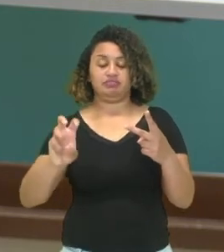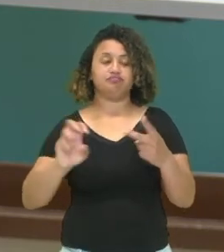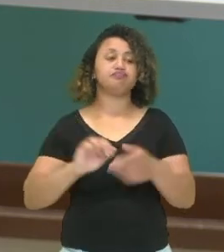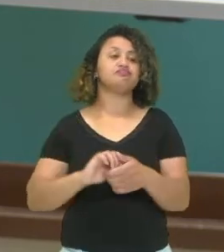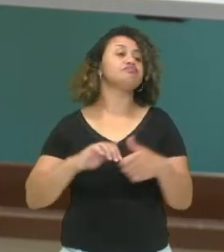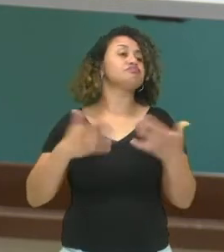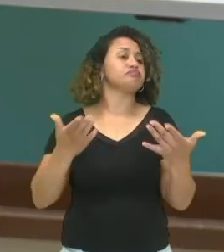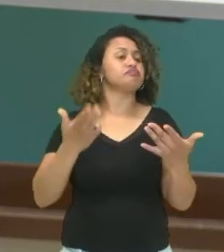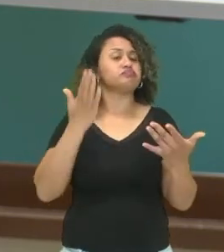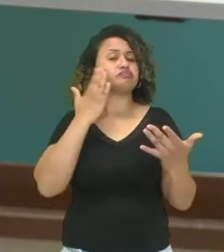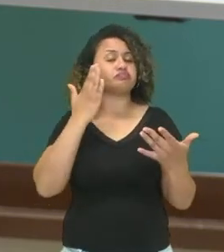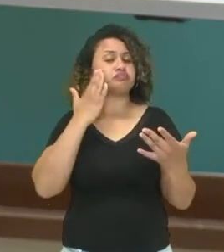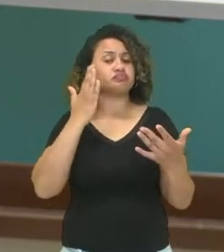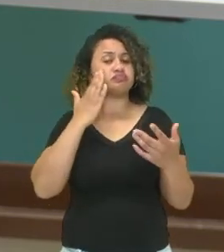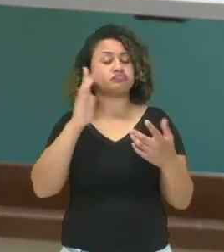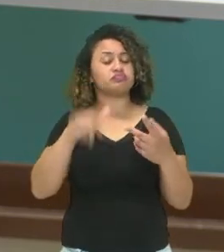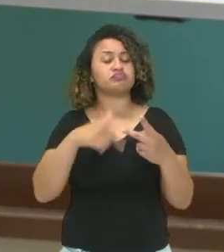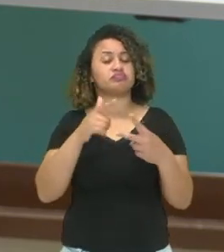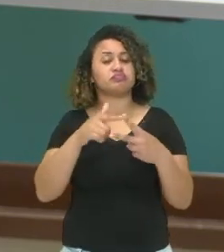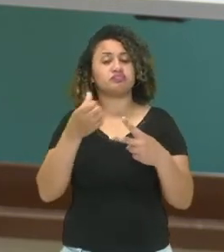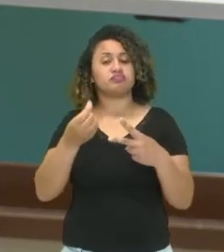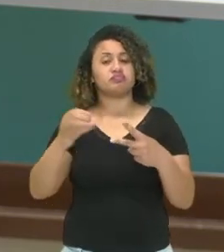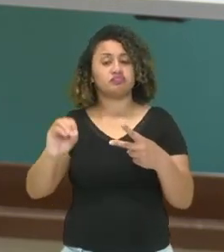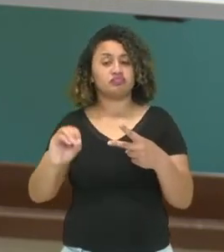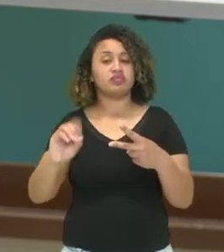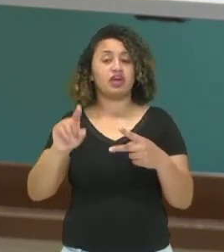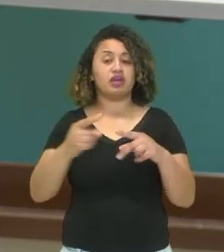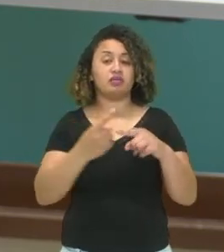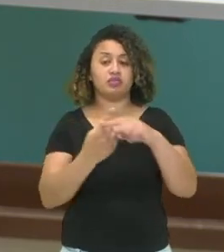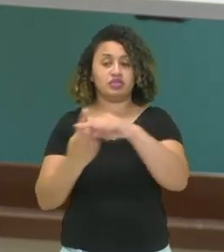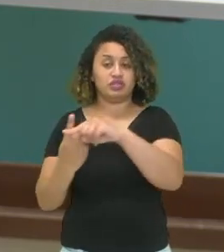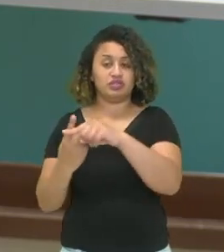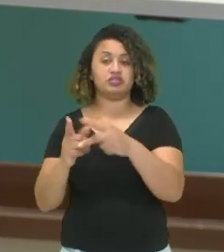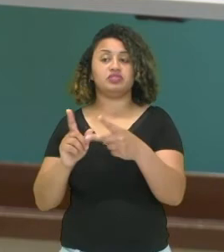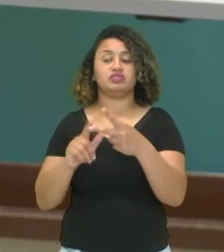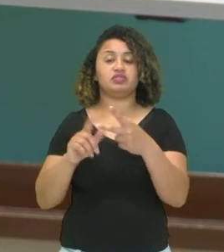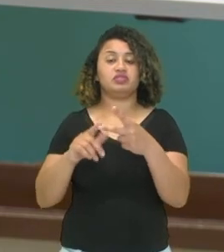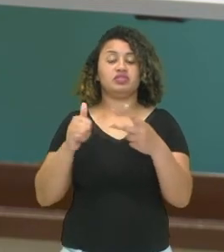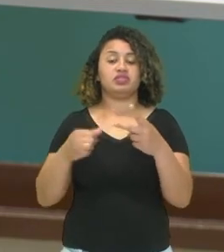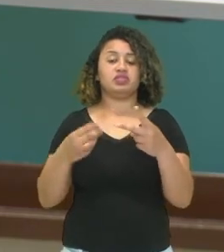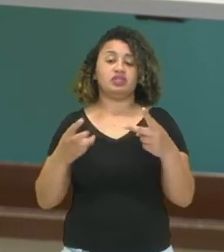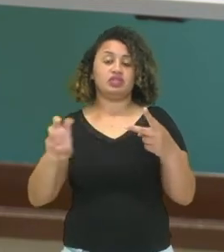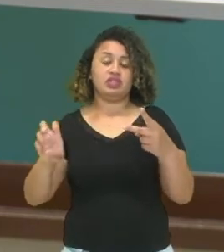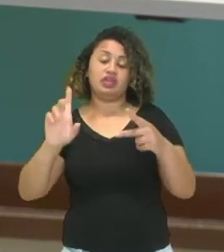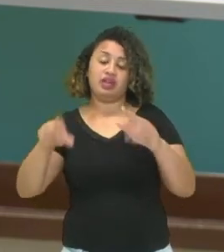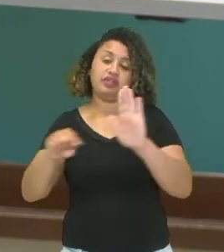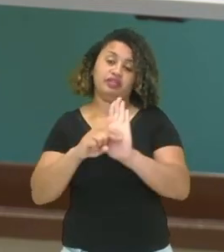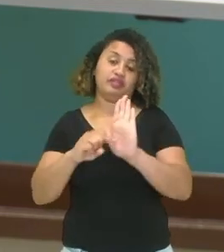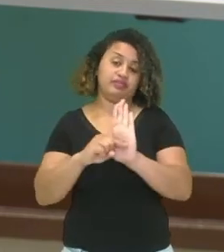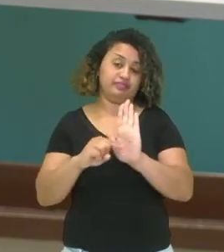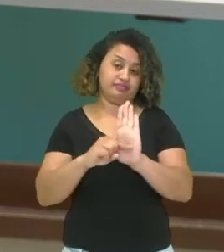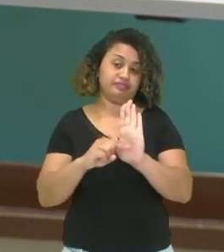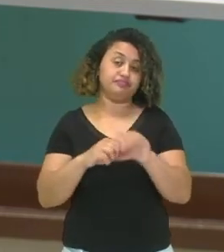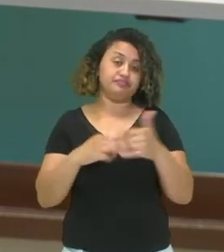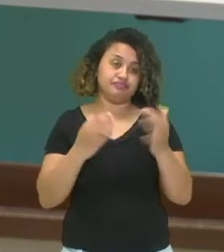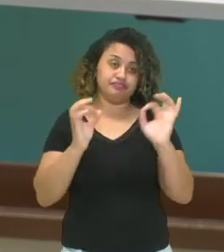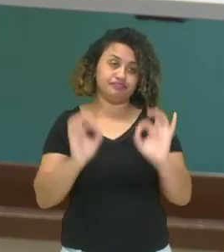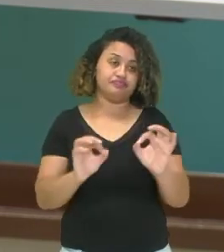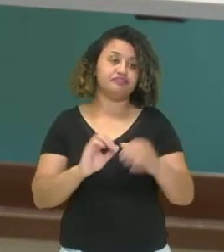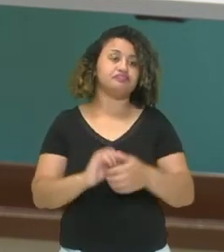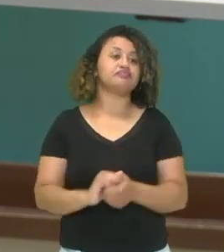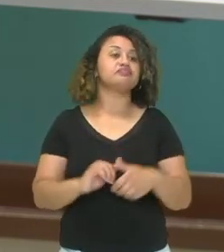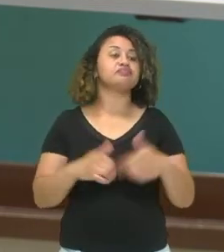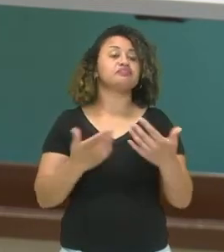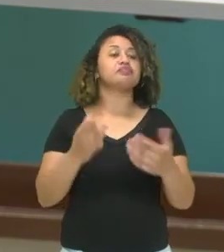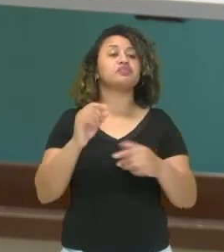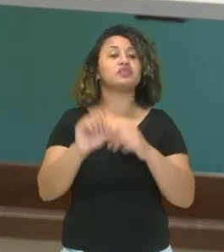gente já sabe que o coeficiente angular dessa vai ser positivo e desse daqui vai ser negativo. Então vamos ver lá.